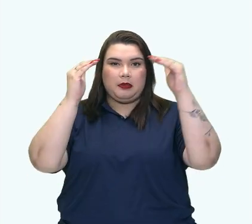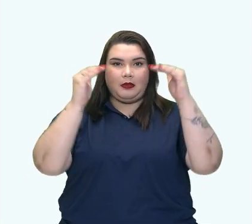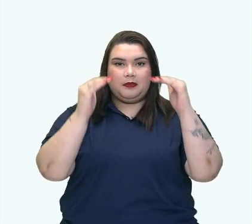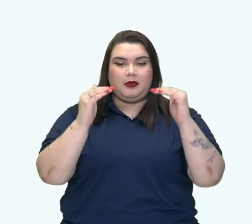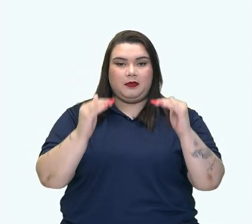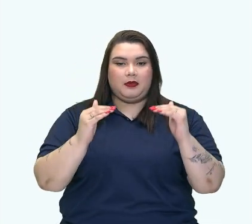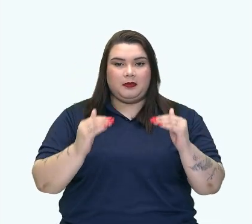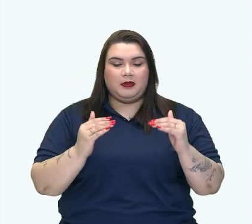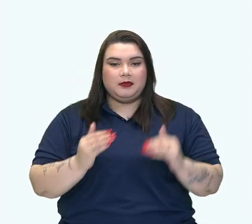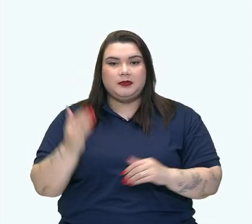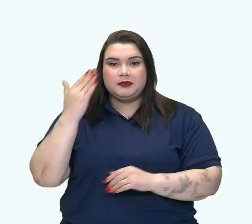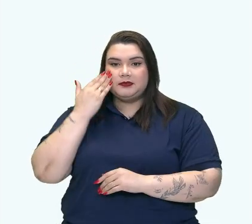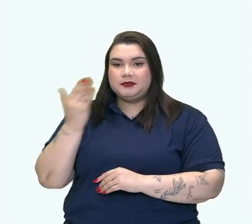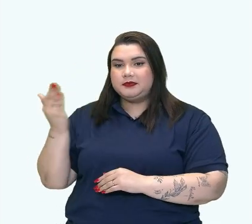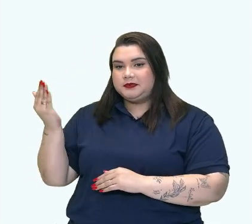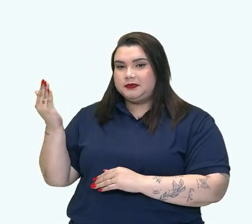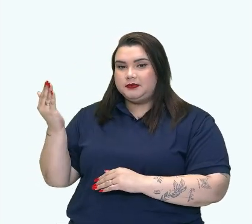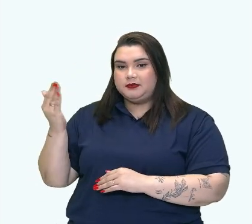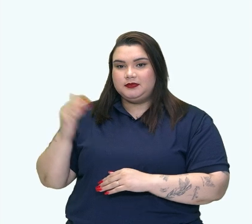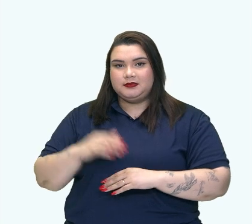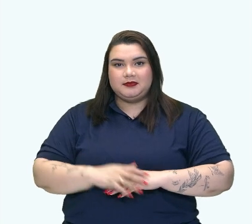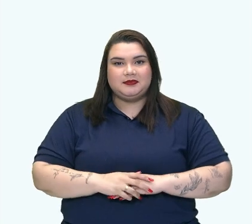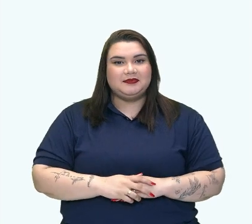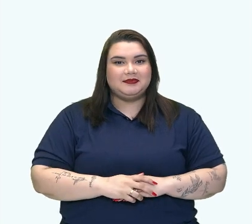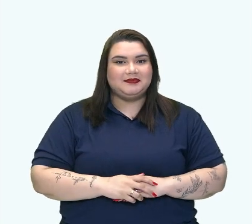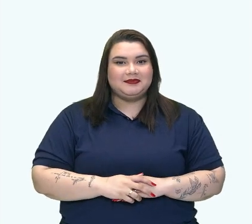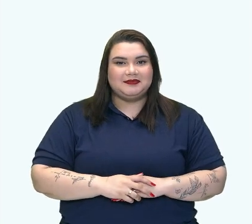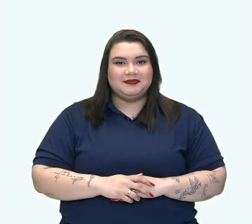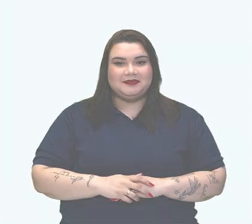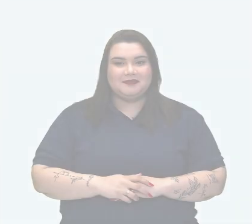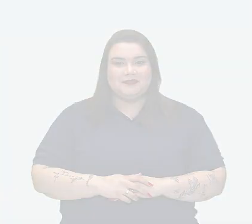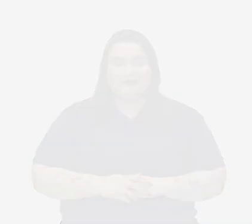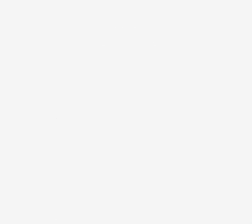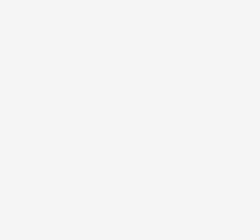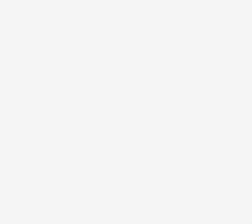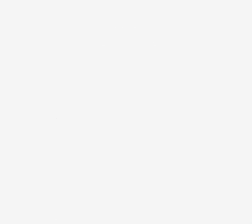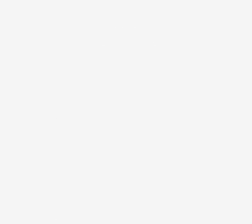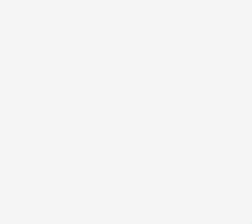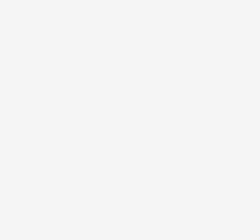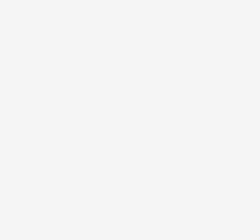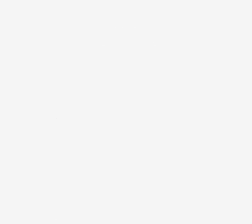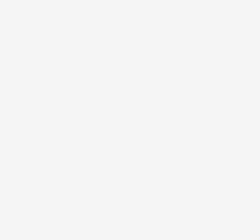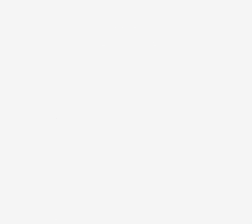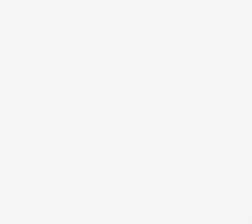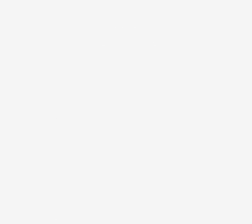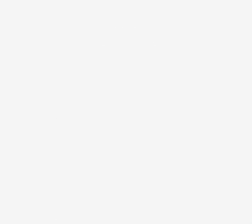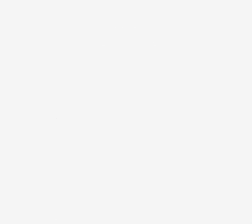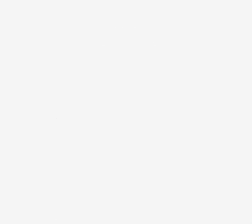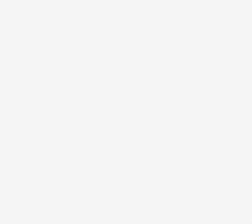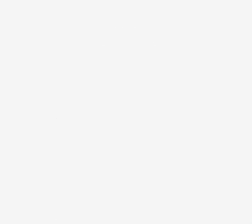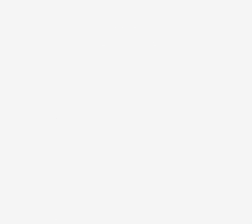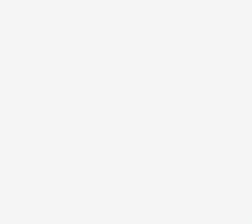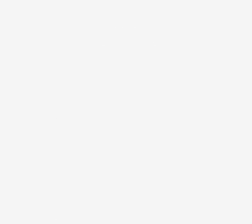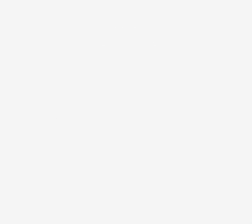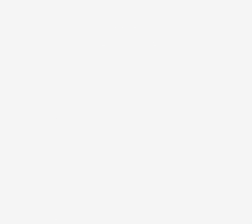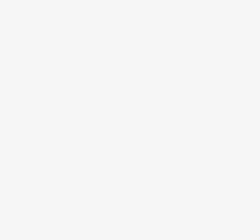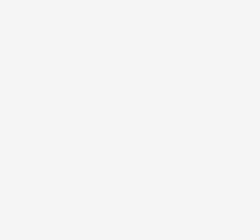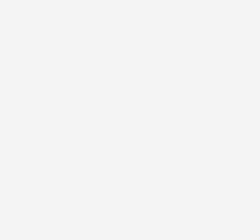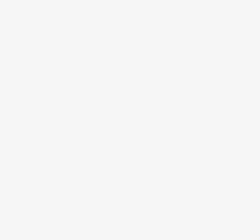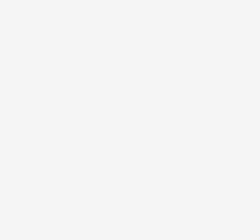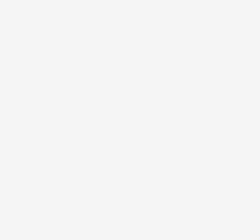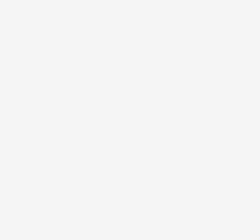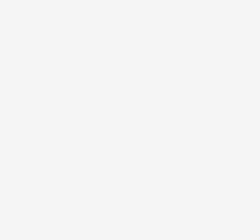rater, ater, raterra, ter, ara, terra, ter, rara, terra, ter, rara, terra,